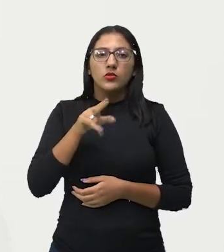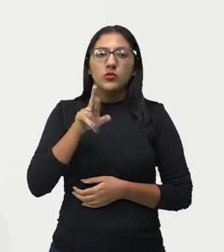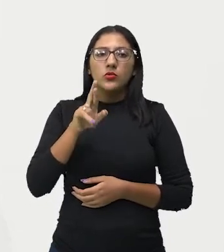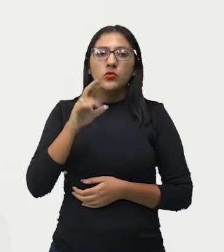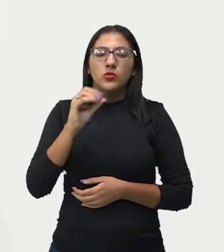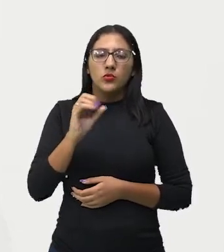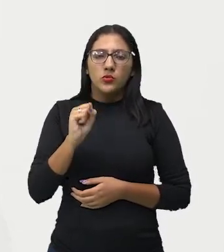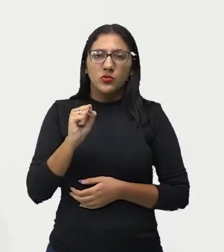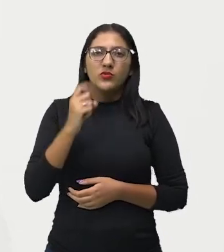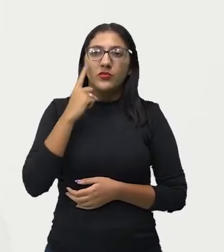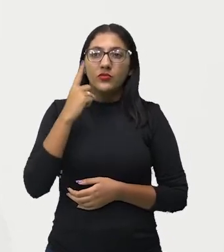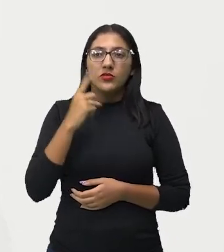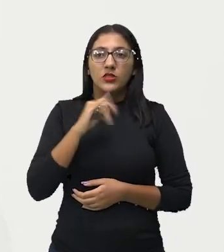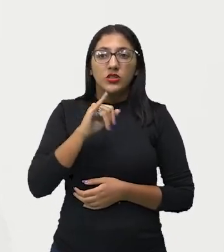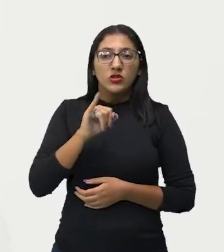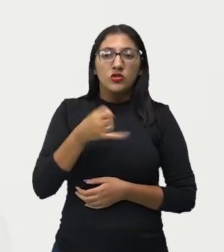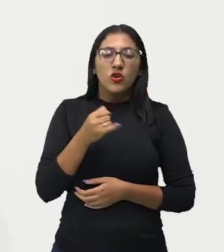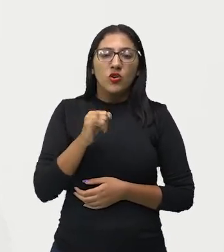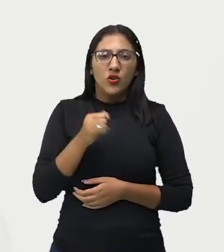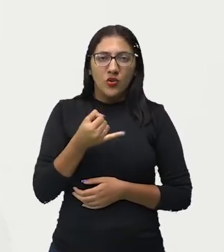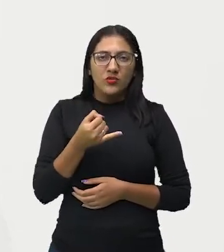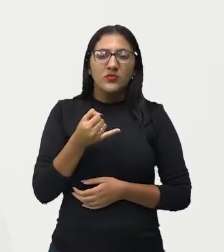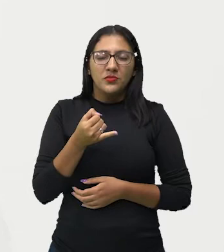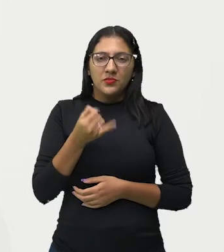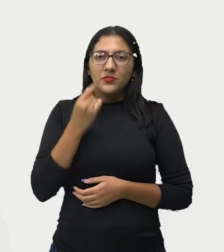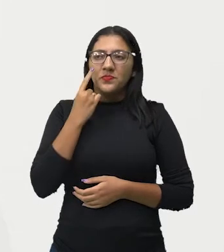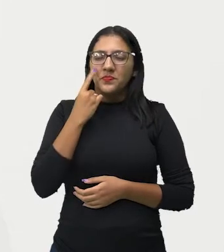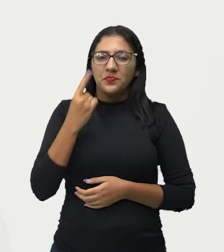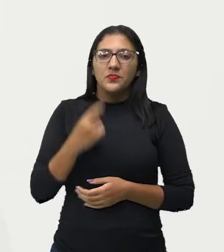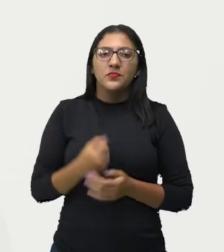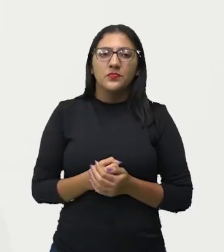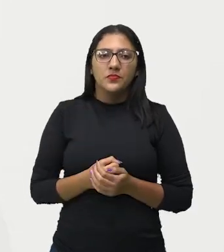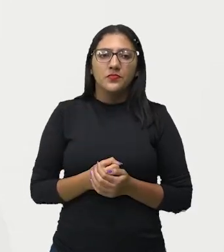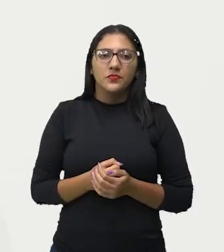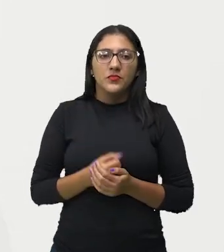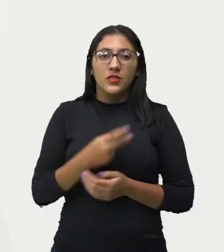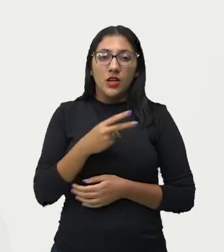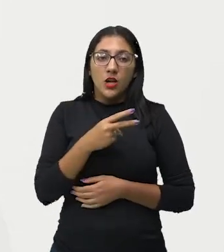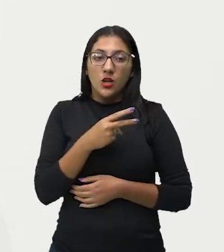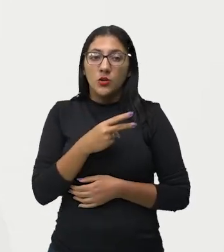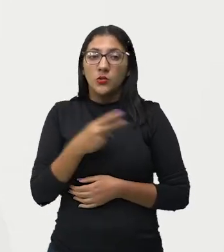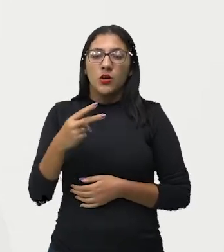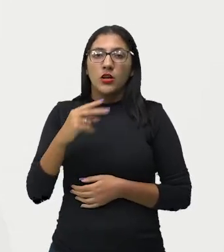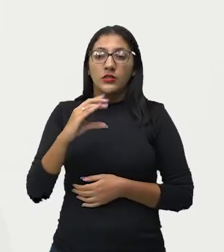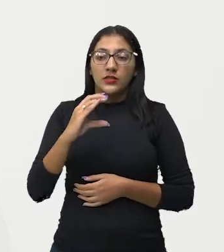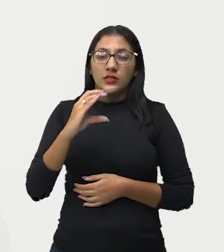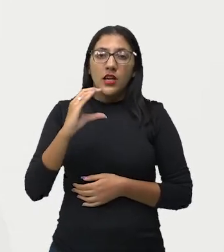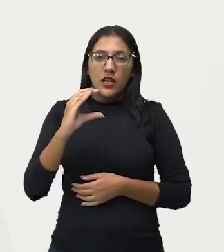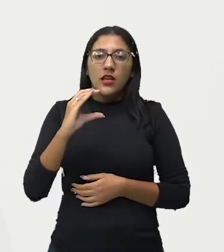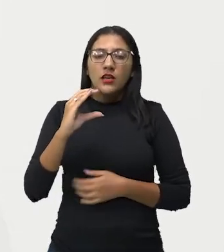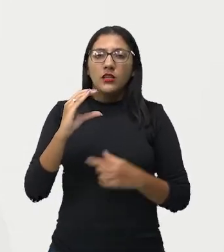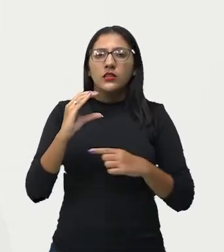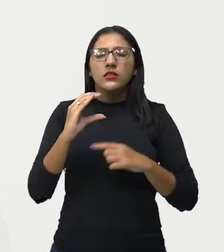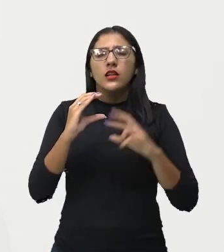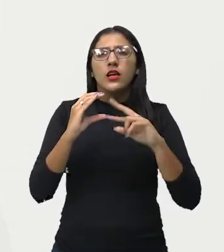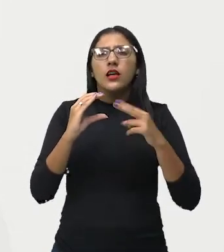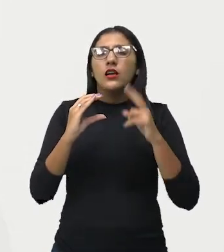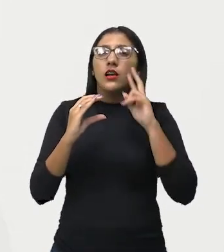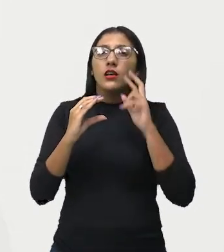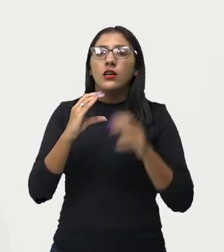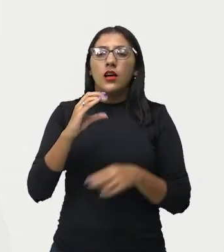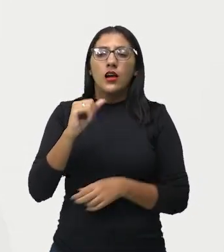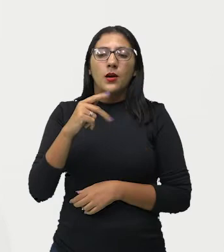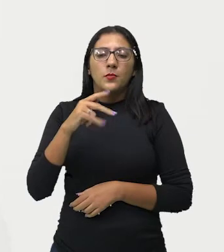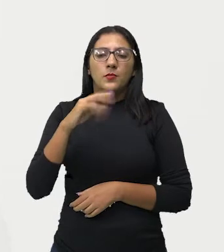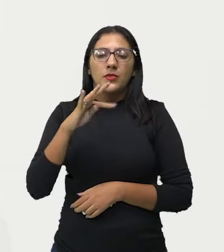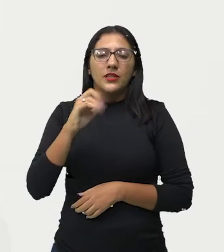isso eu coloquei aqui, ó, letra J. Por sorte, letra J. É igual capital, olha aí, capital. C. Taxa,